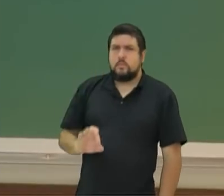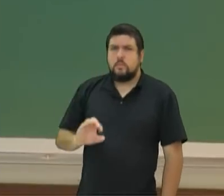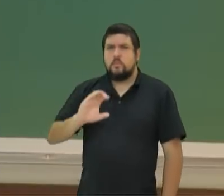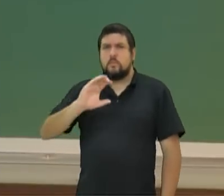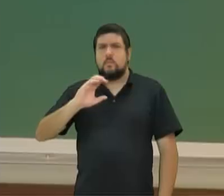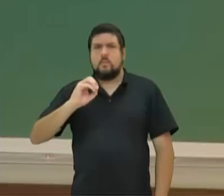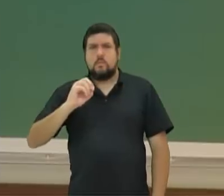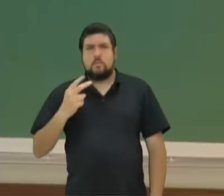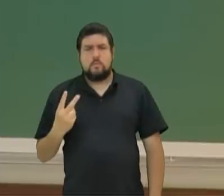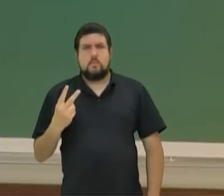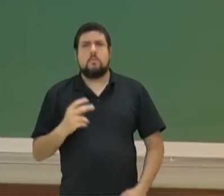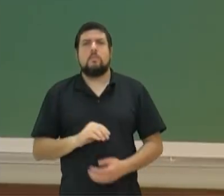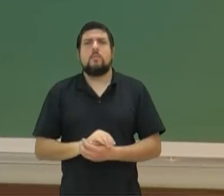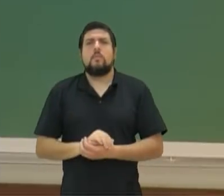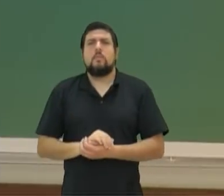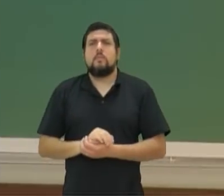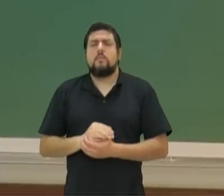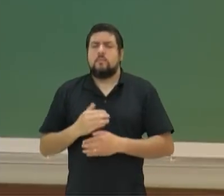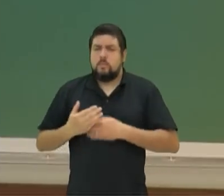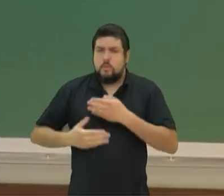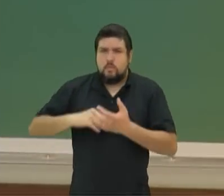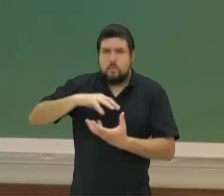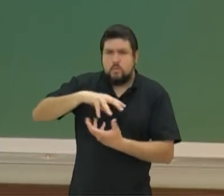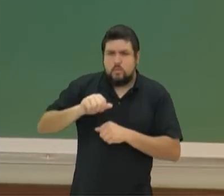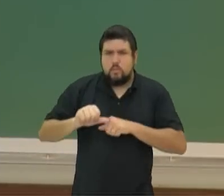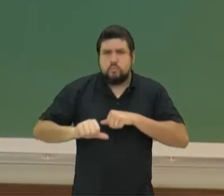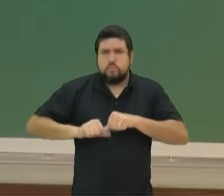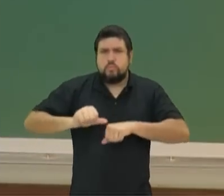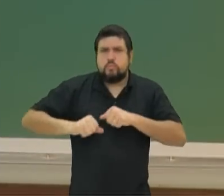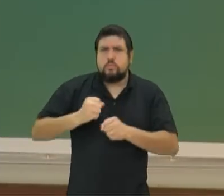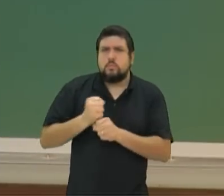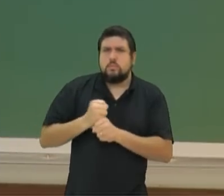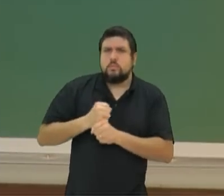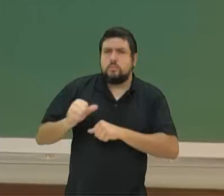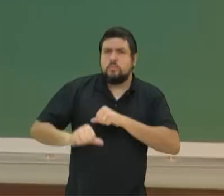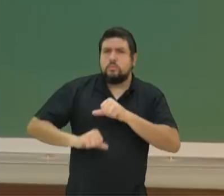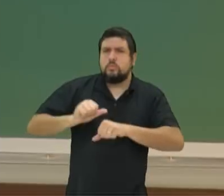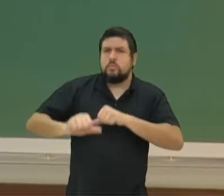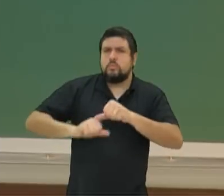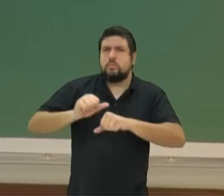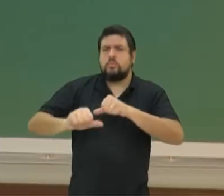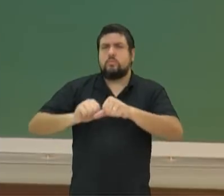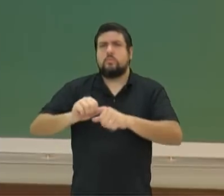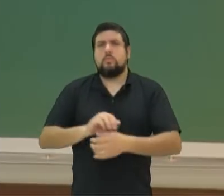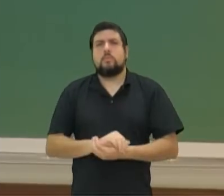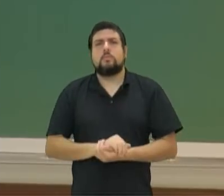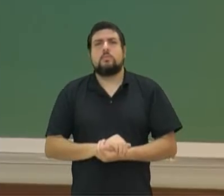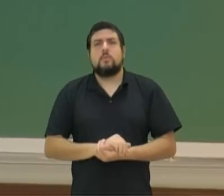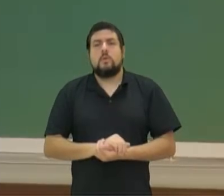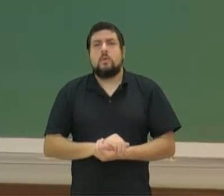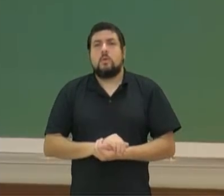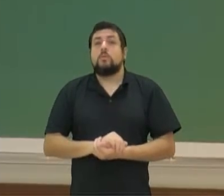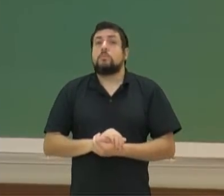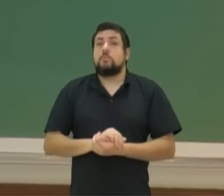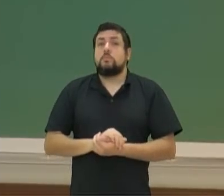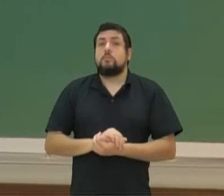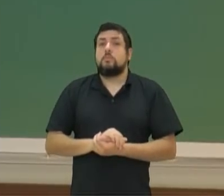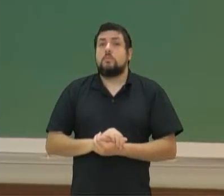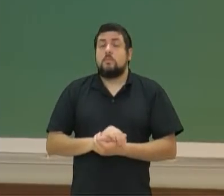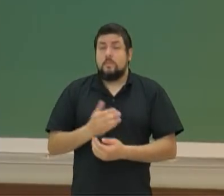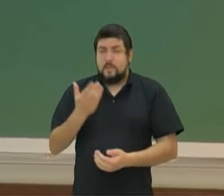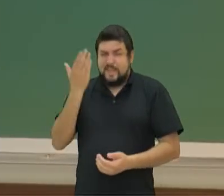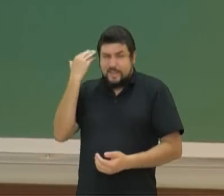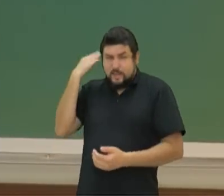tempo, a Terra foi sofrendo modificações e isso foi se alterando também. O oxigênio era bastante